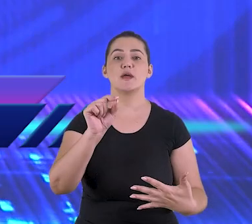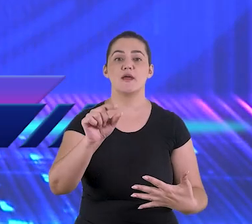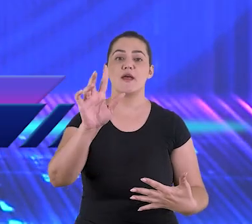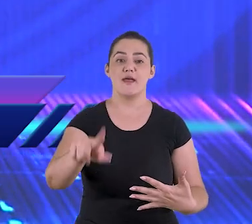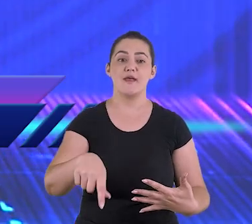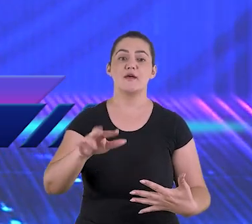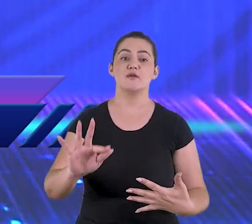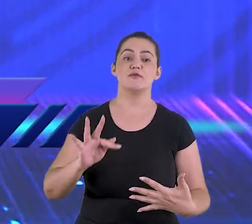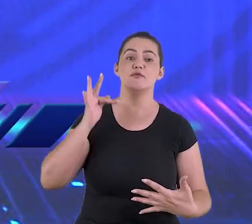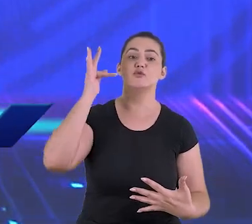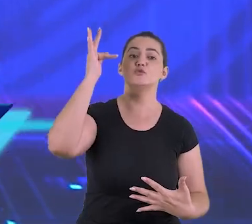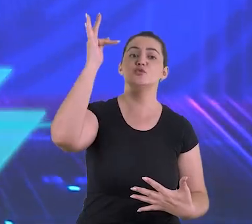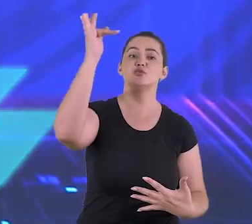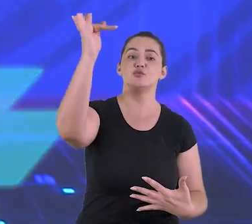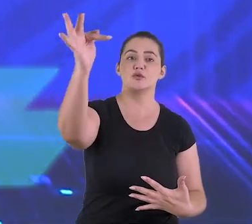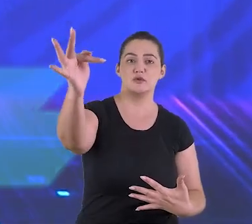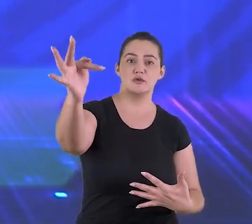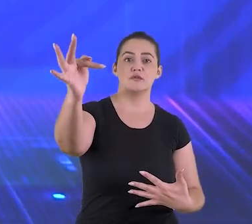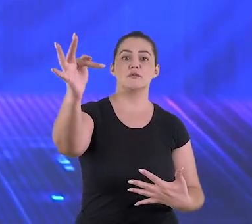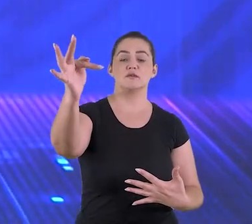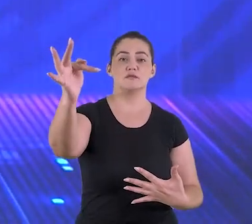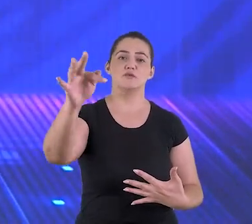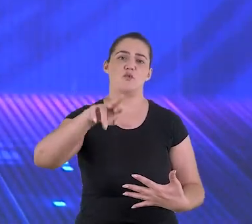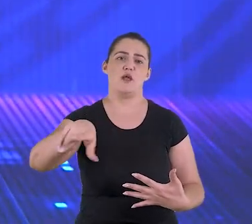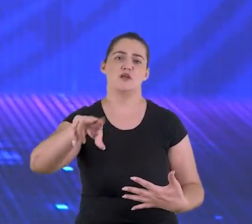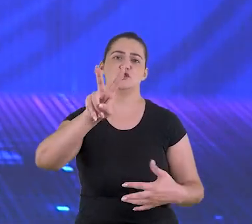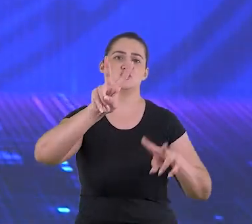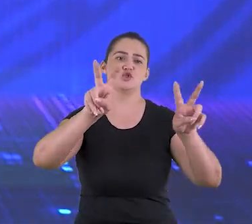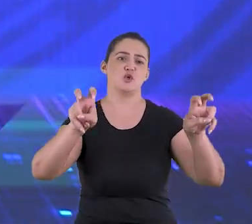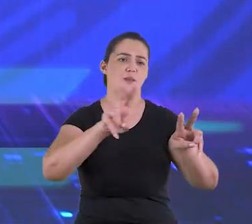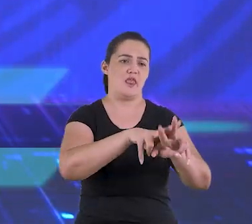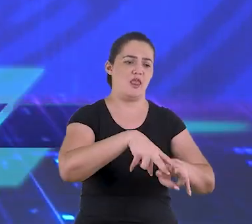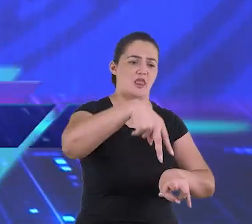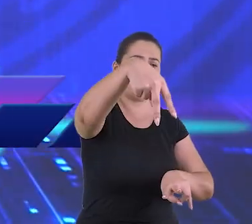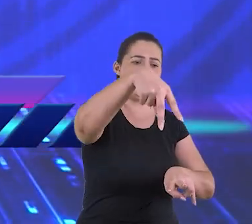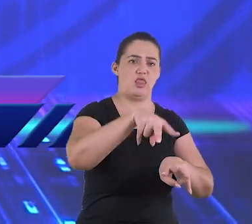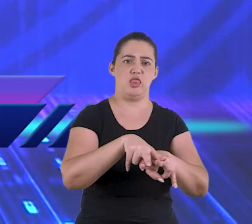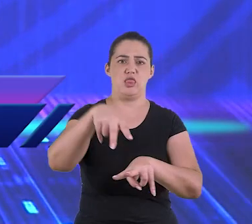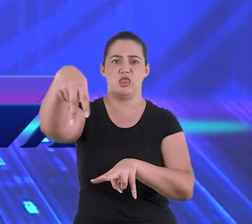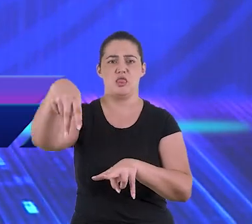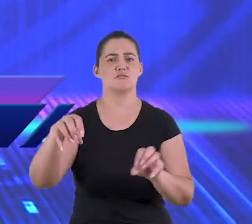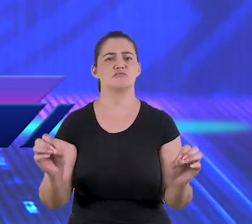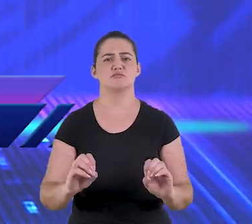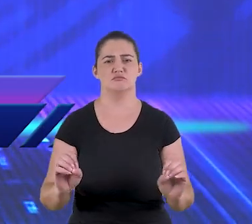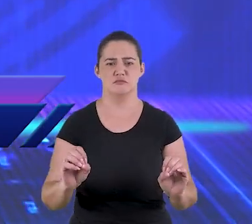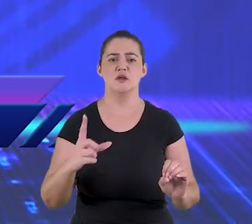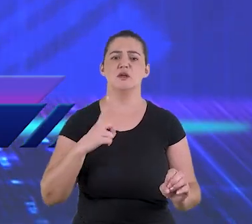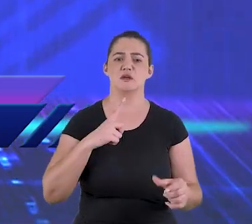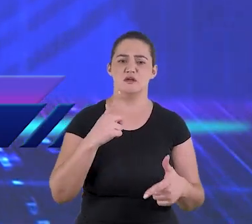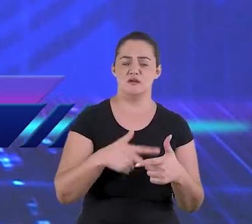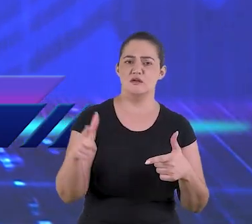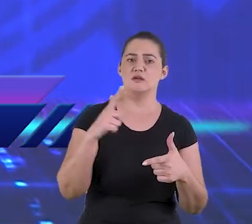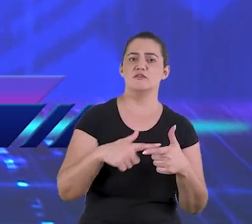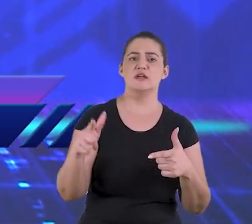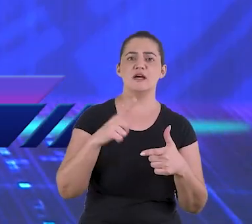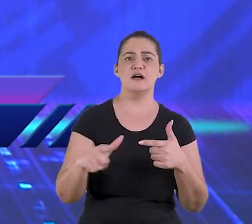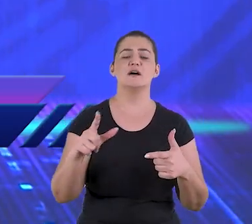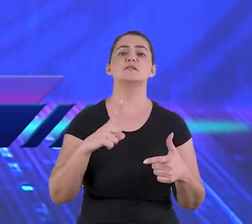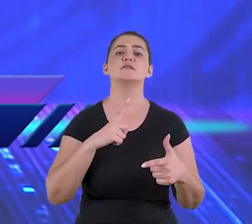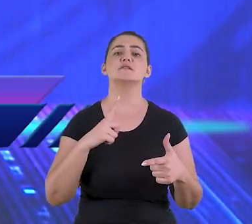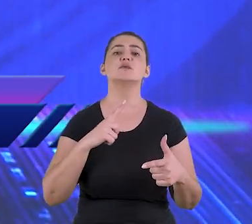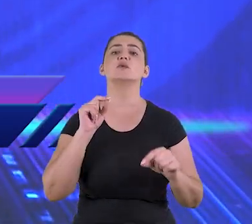aqui é sobre a ressurreição, não está falando sobre reencarnação. Existe sim um